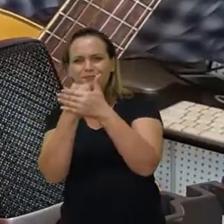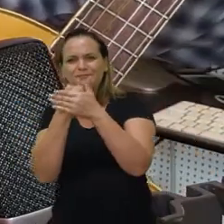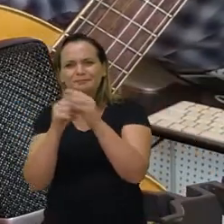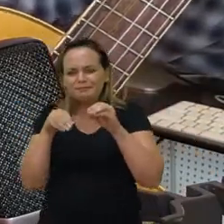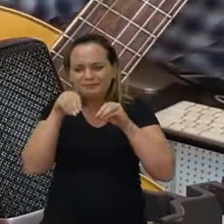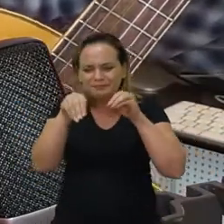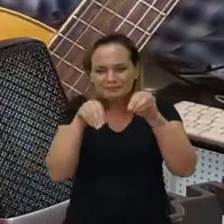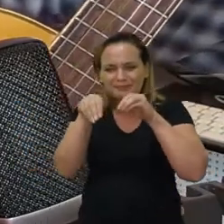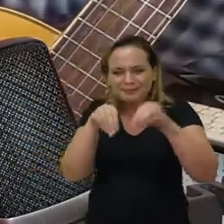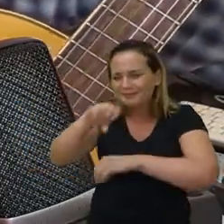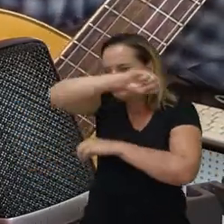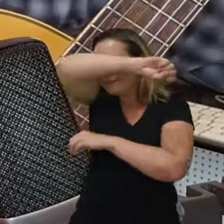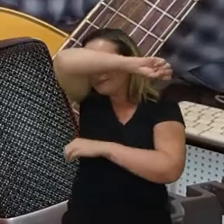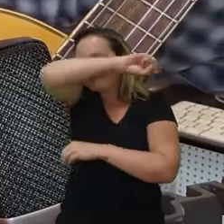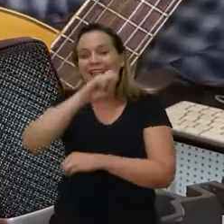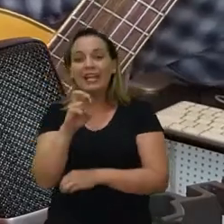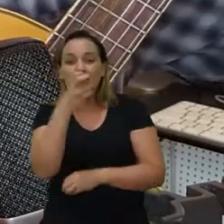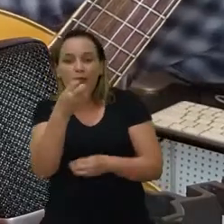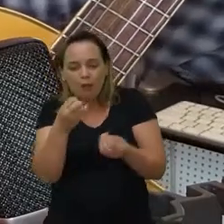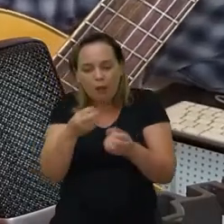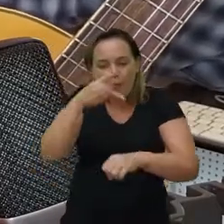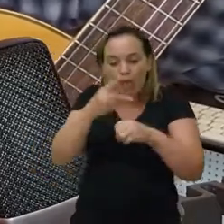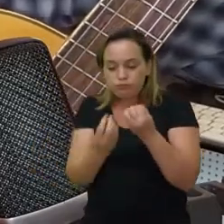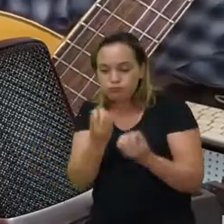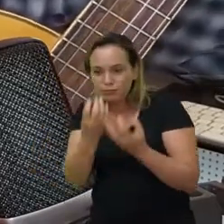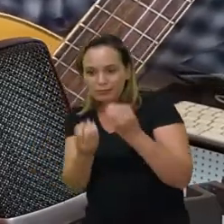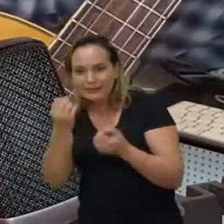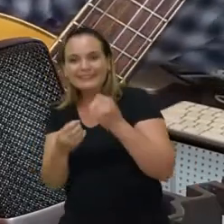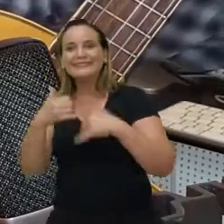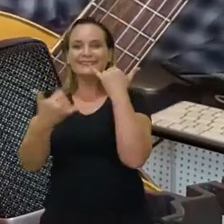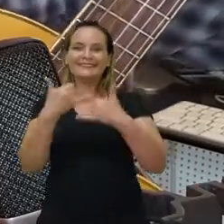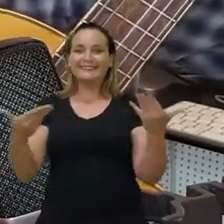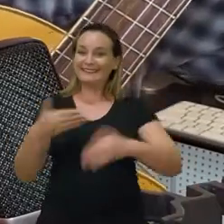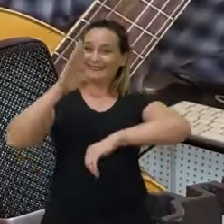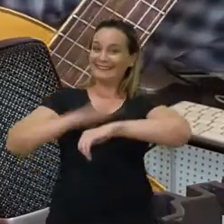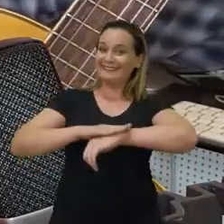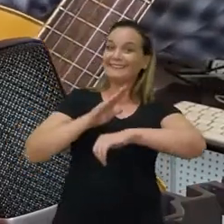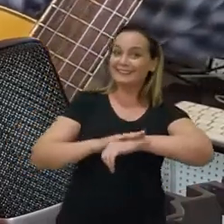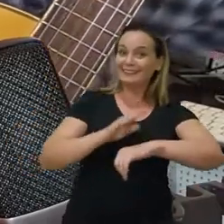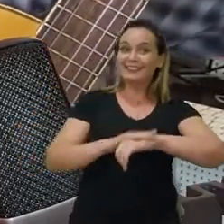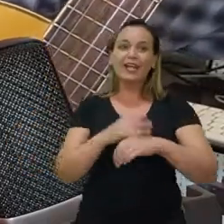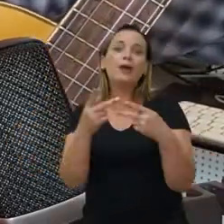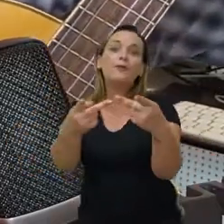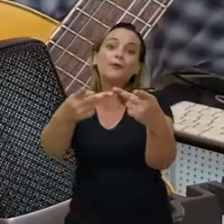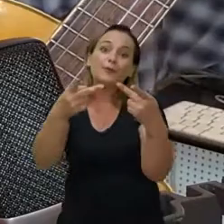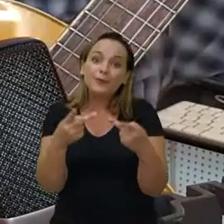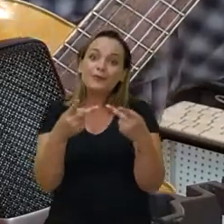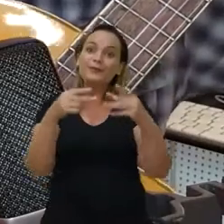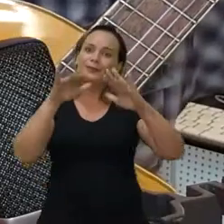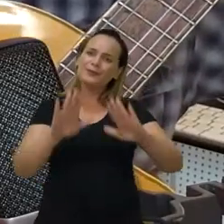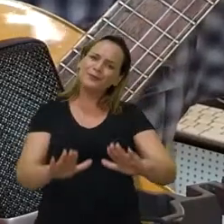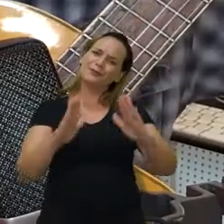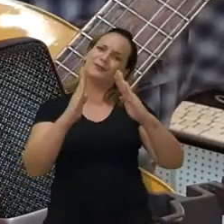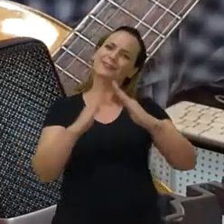esconde, dama, xadrez, cinco Maria jogar, diversão é bola da vez. Te convido a